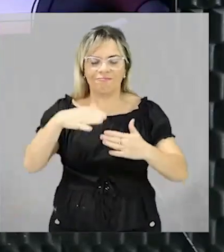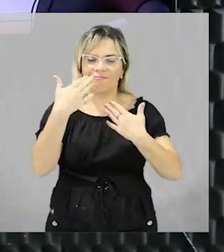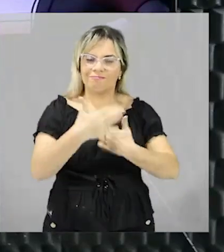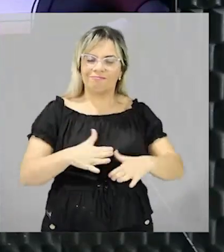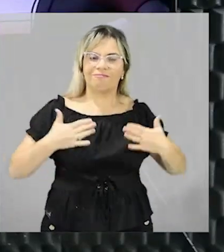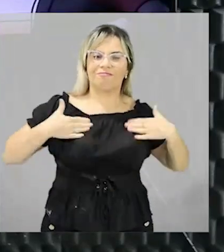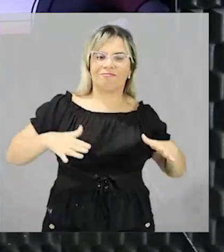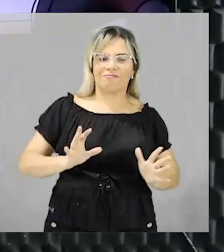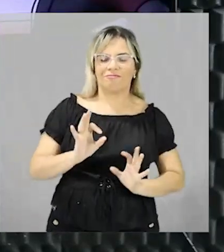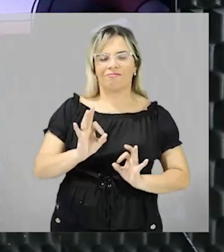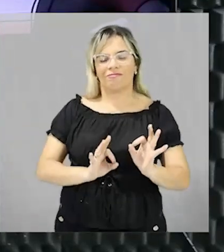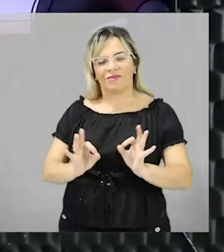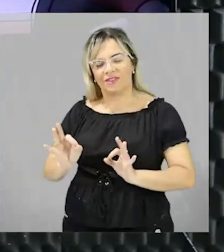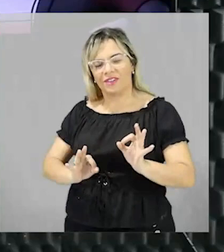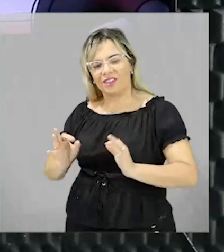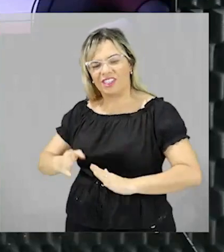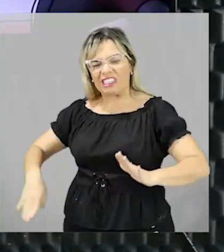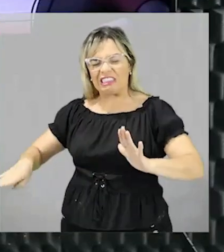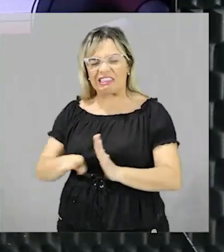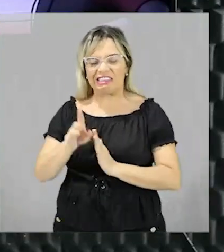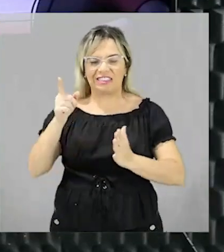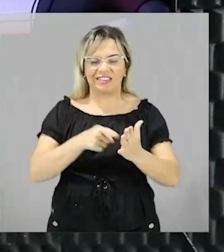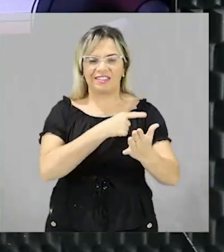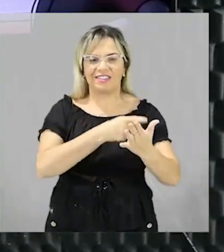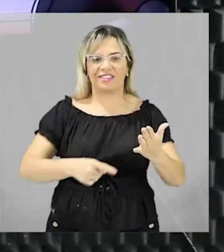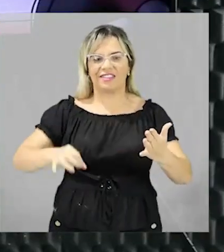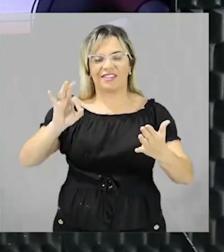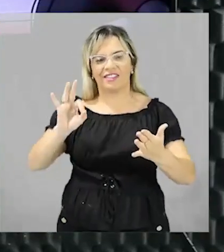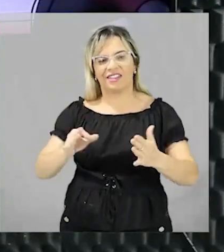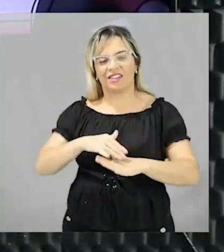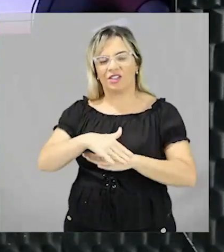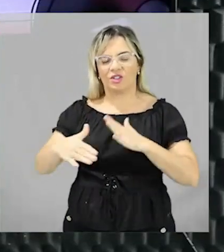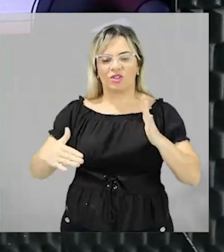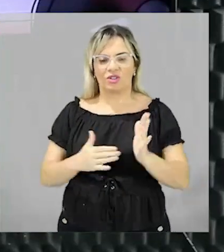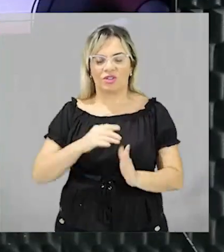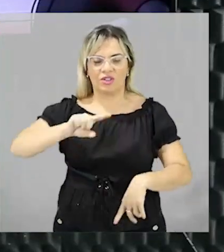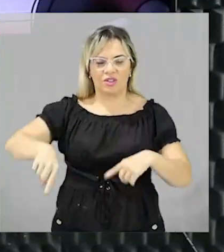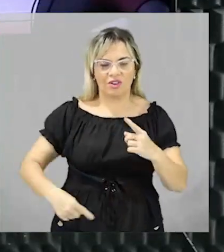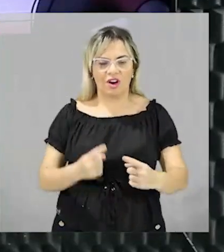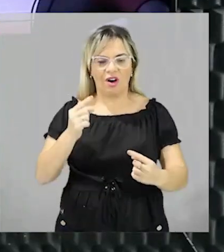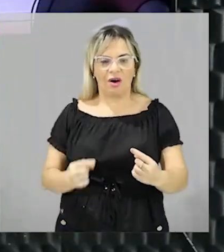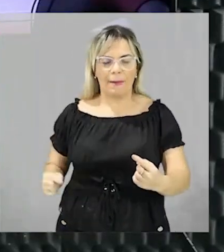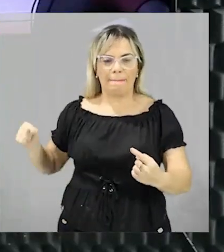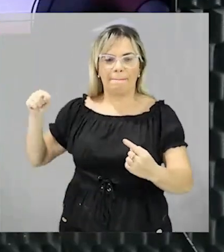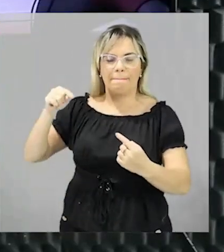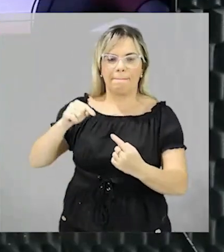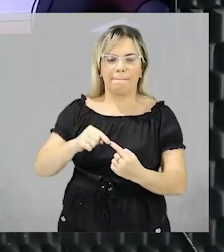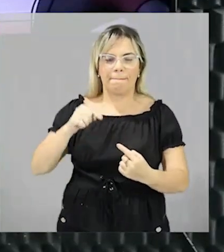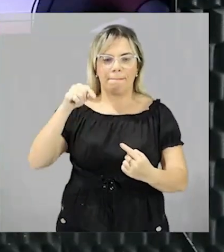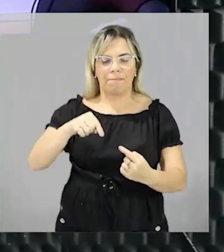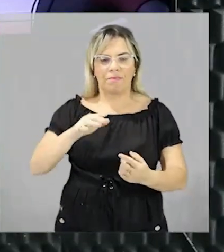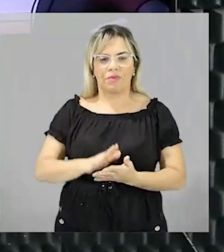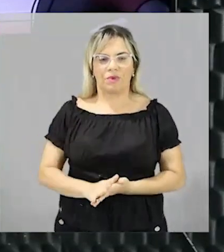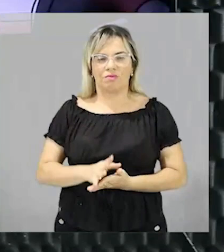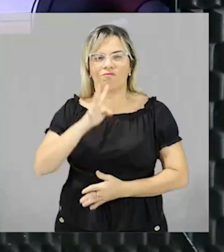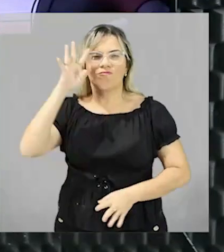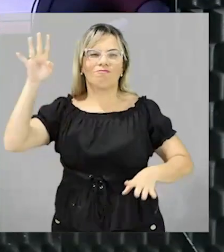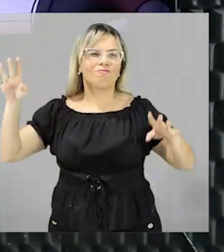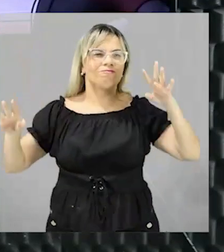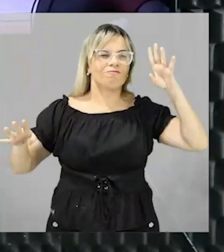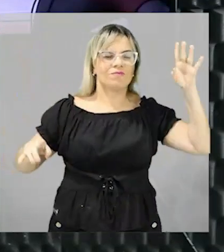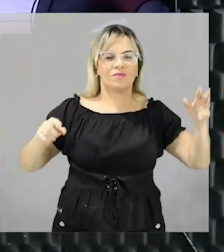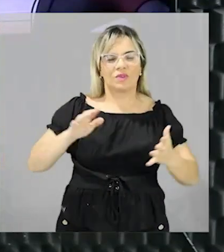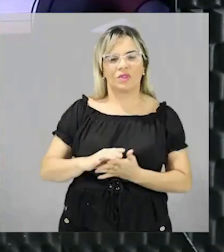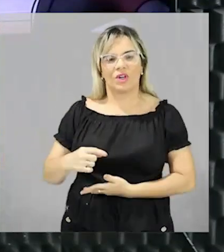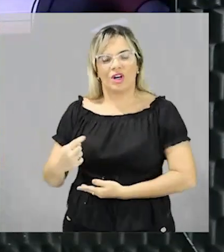tranquilo, preparado para chegar lá e gabaritar a tua prova e alcançar, né, os teus objetivos, alcançar o teu sonho, porque essa